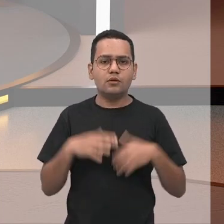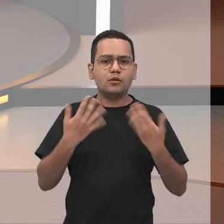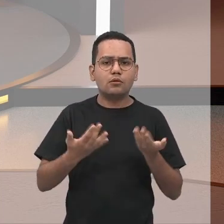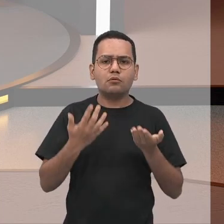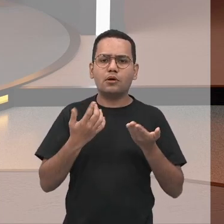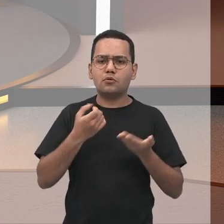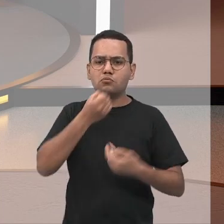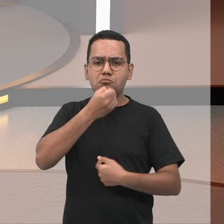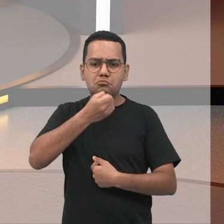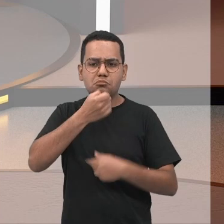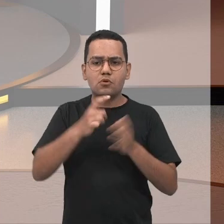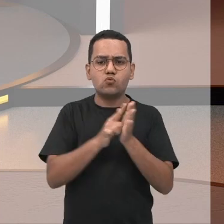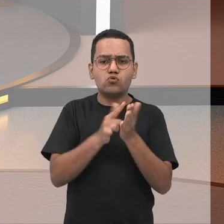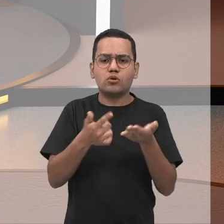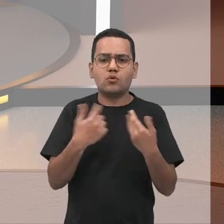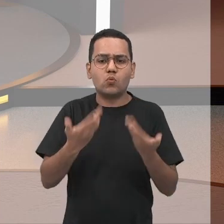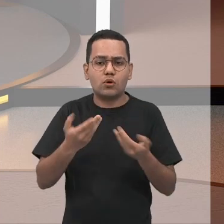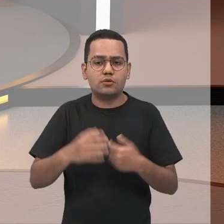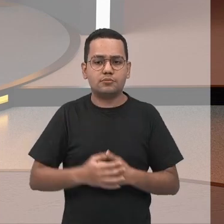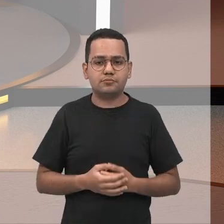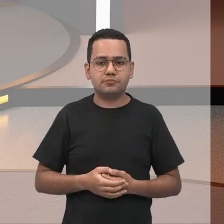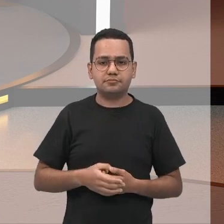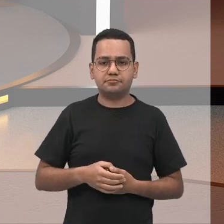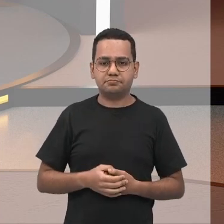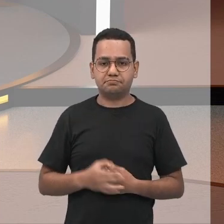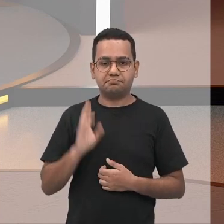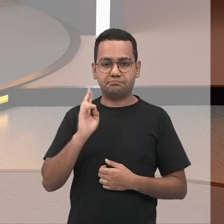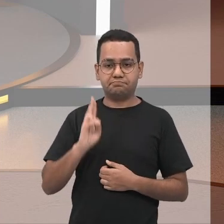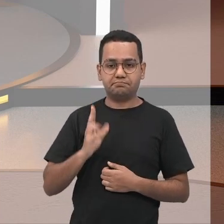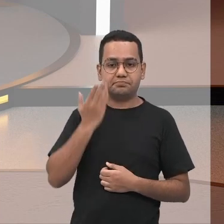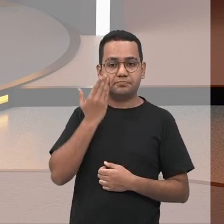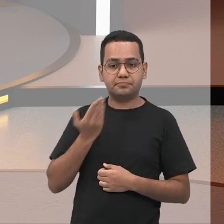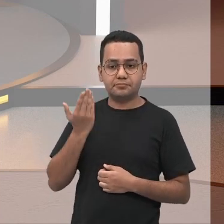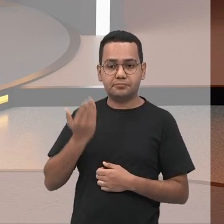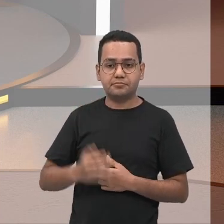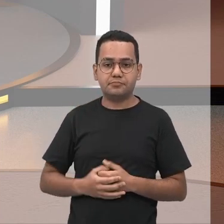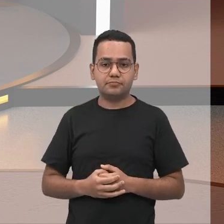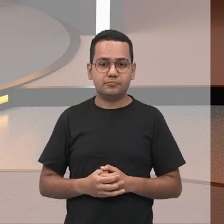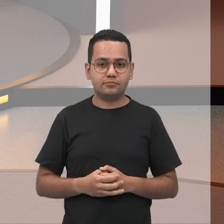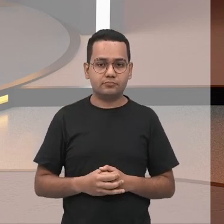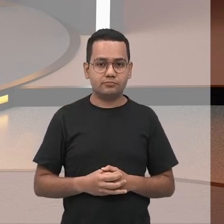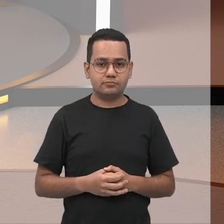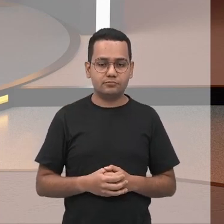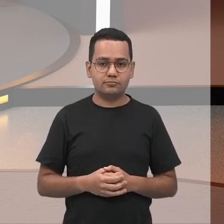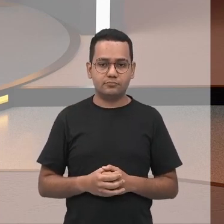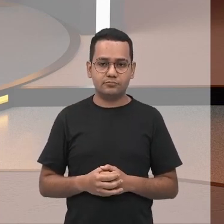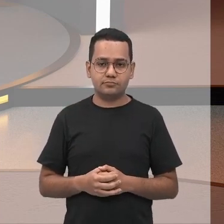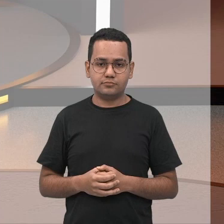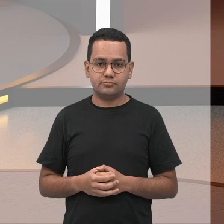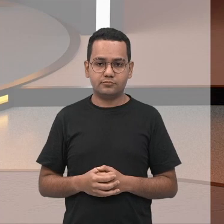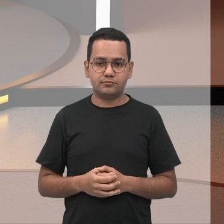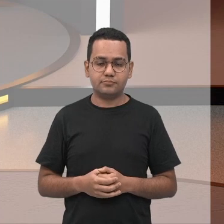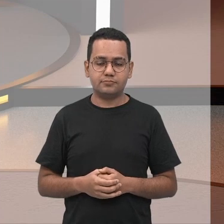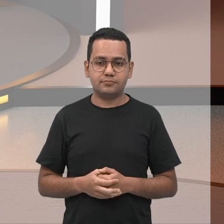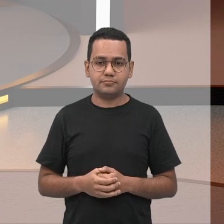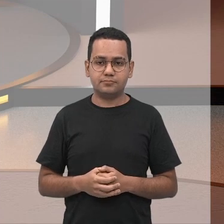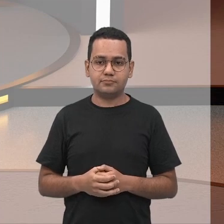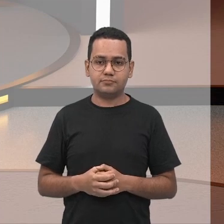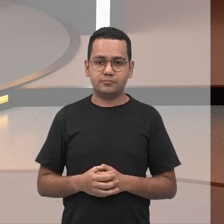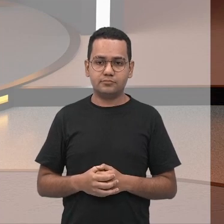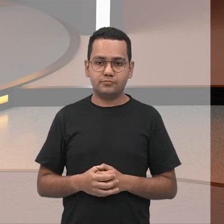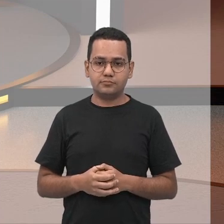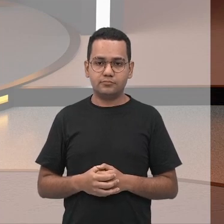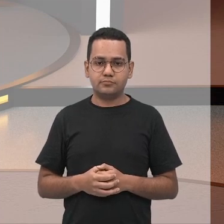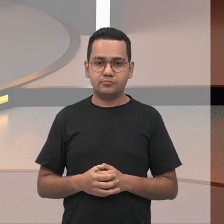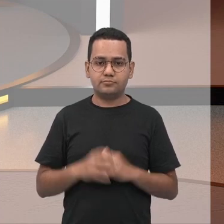esse grupo, que apoiavam? Jornais o Caramuru e o Tamoio e a Sociedade dos Militares. E aí nós vamos